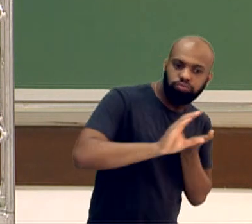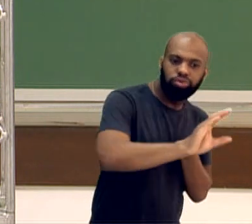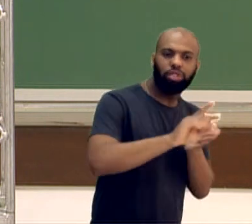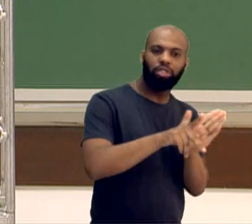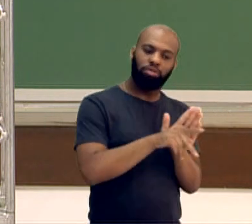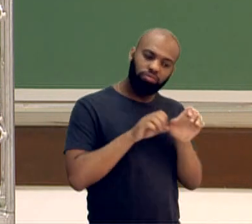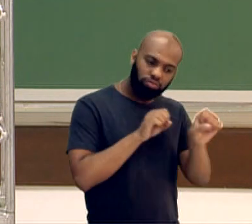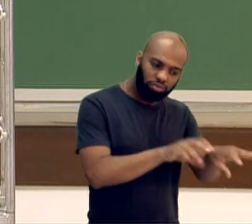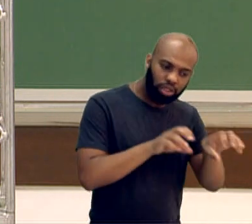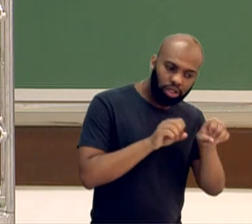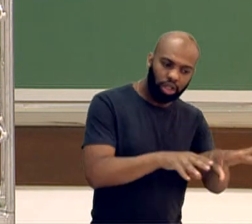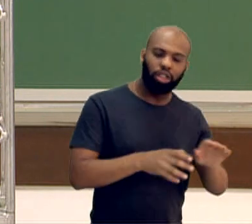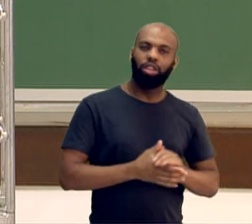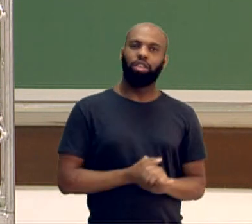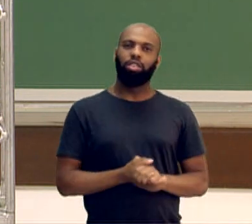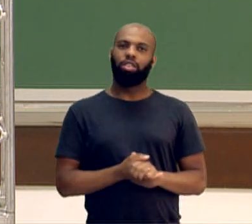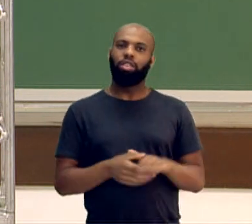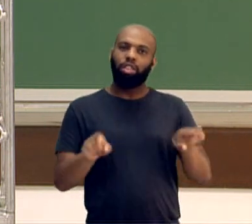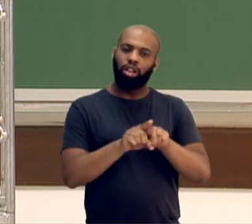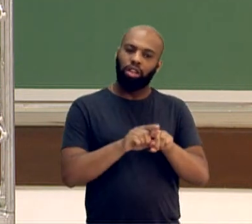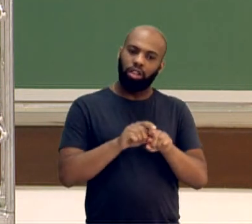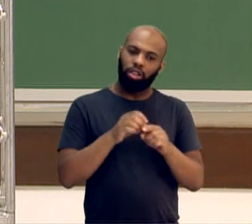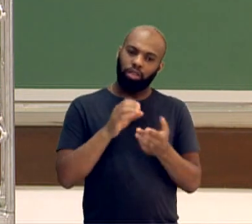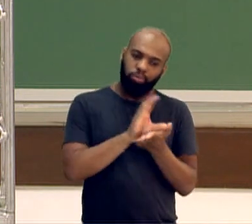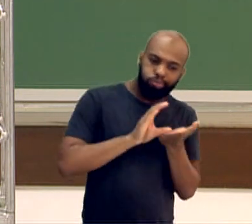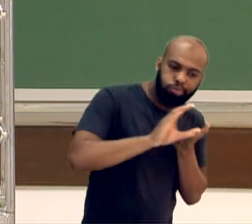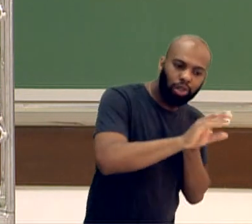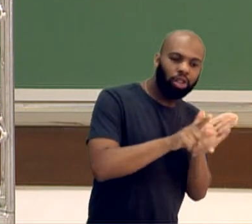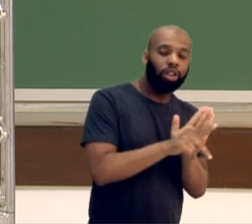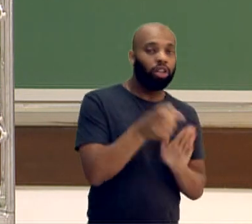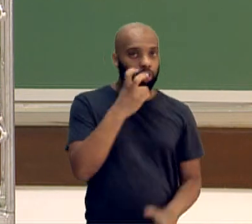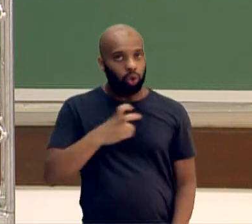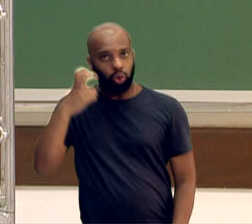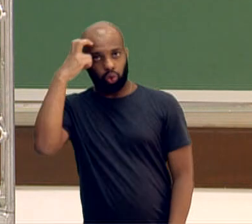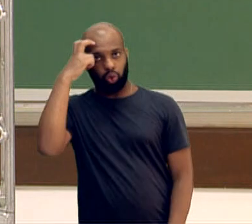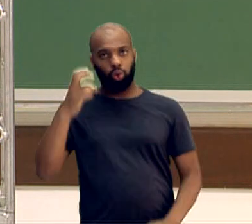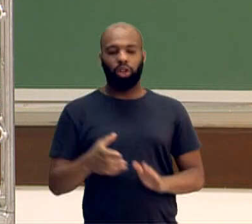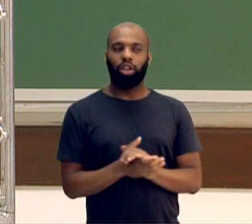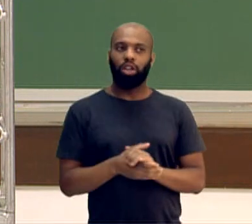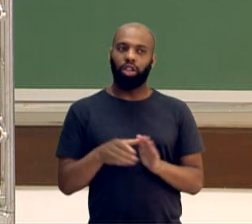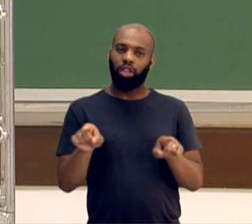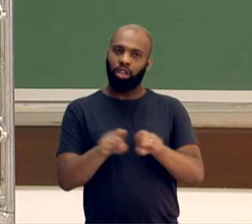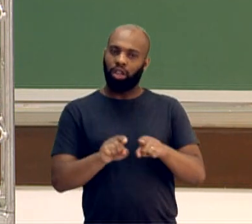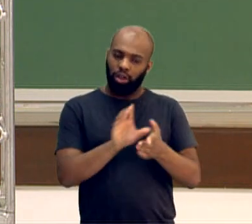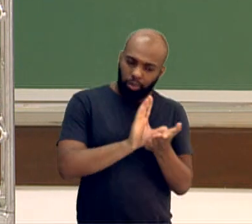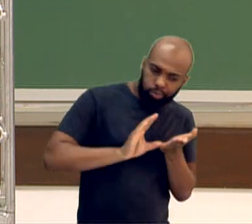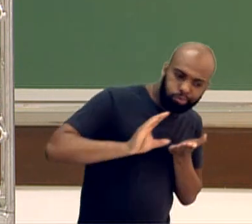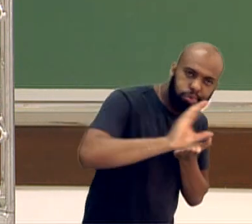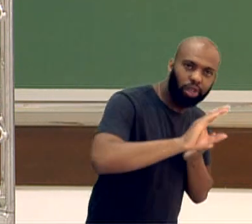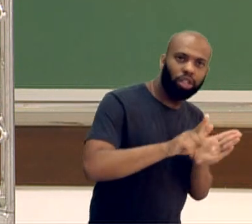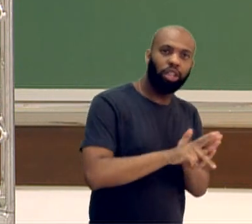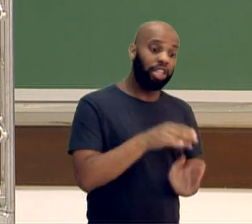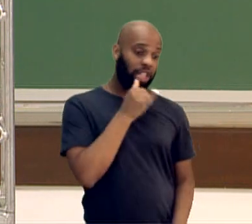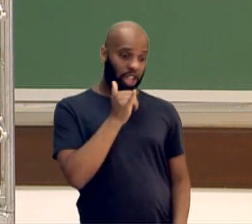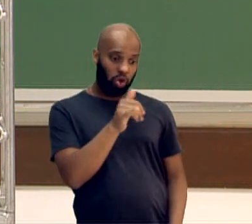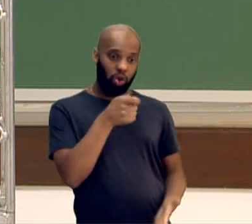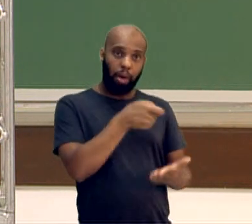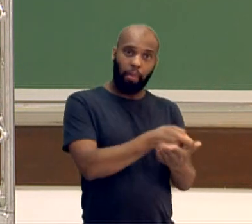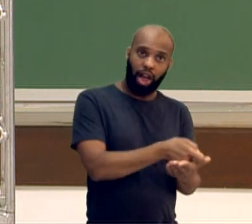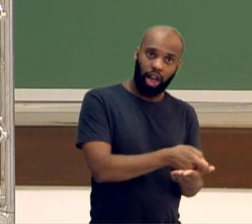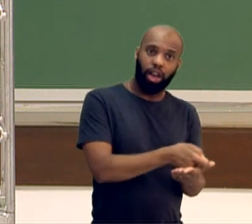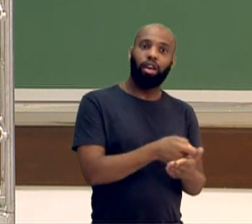na educação, um auxílio na cultura, um auxílio na energia